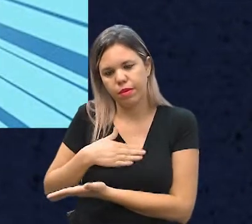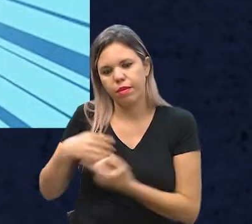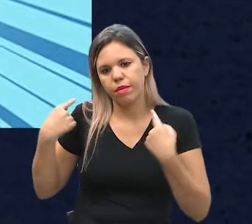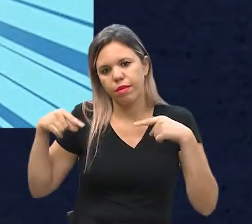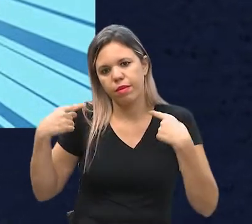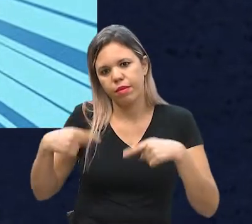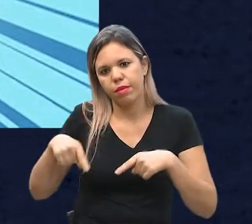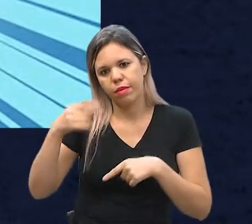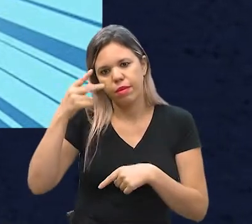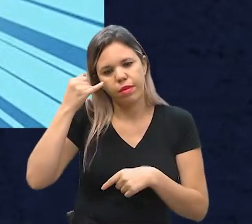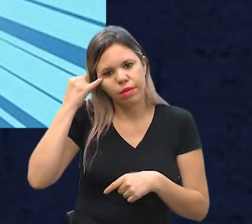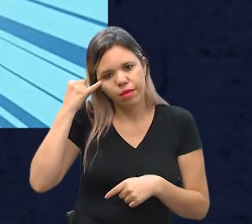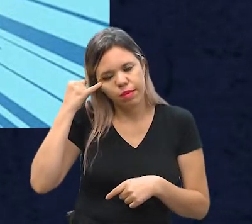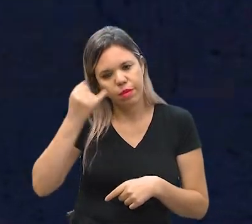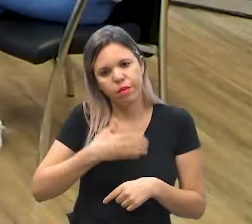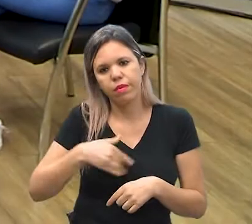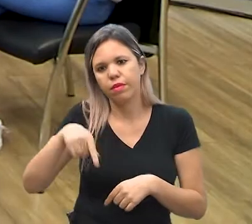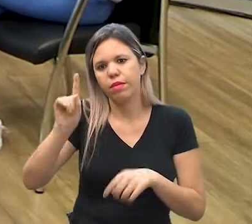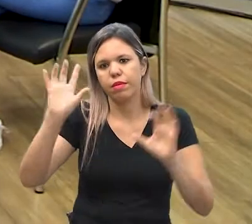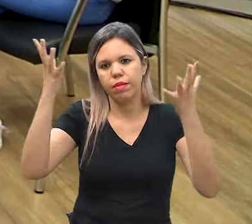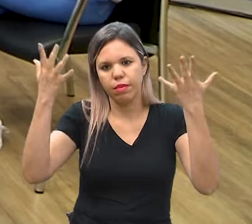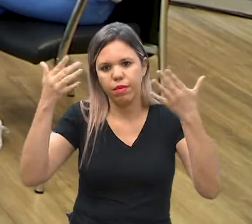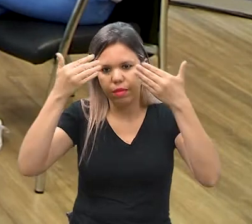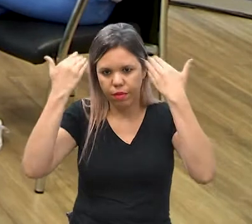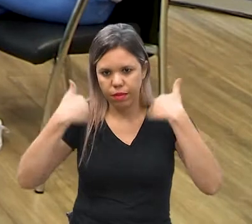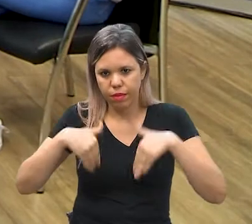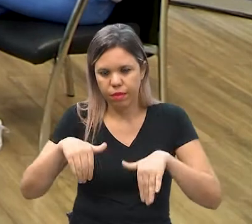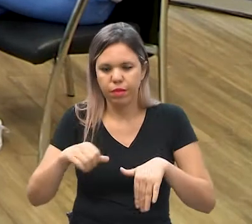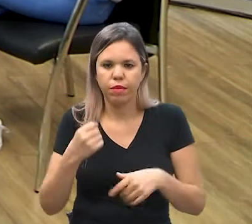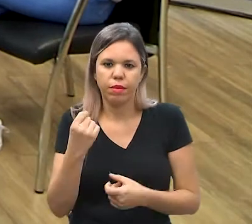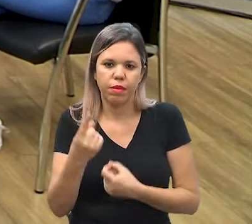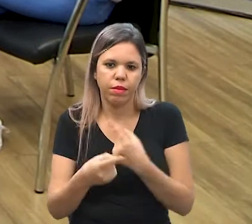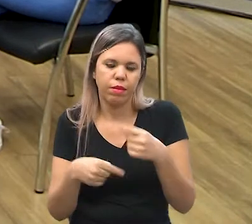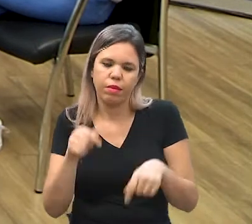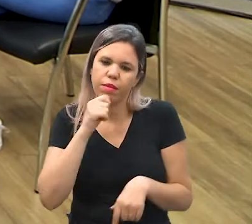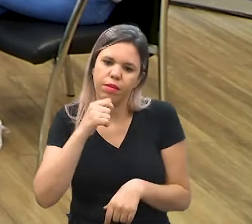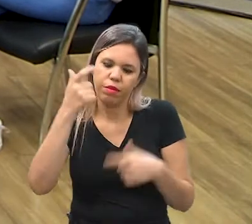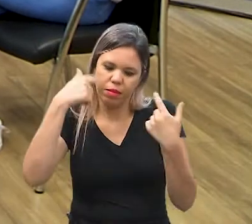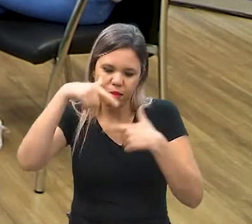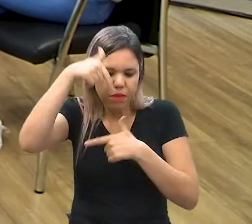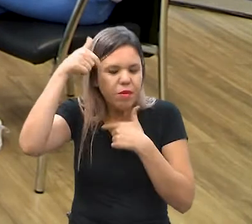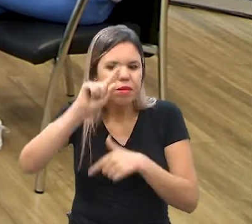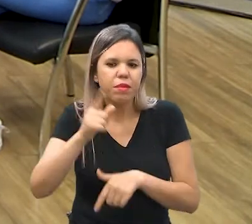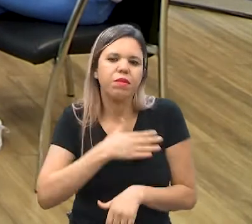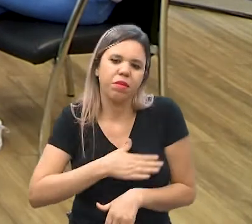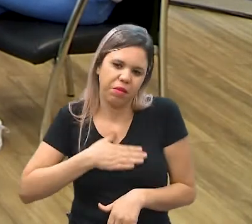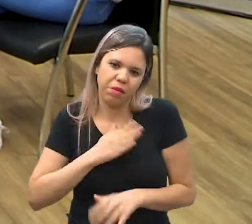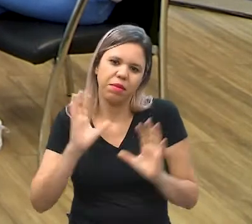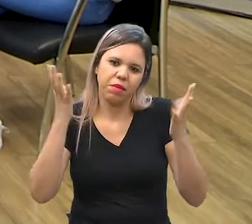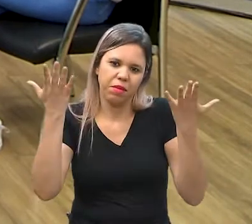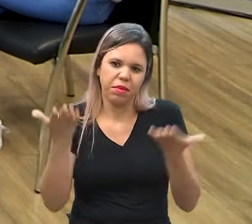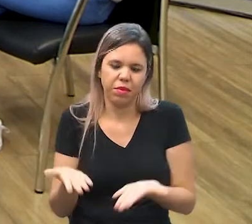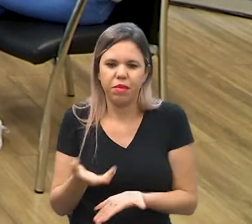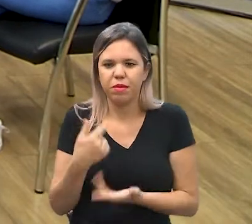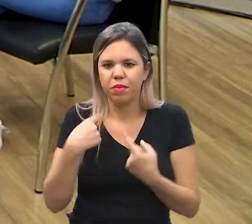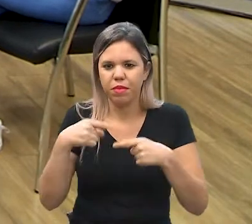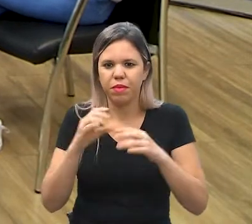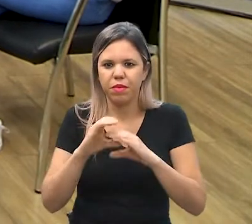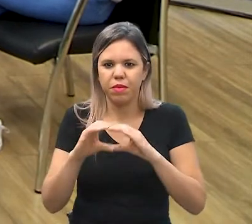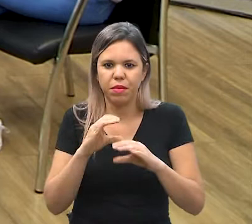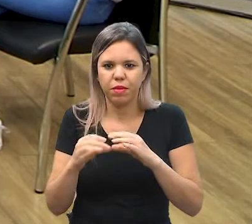em japonês, assim. Já abertura. Foi em evento, fantasiada? Não, fantasiada não, mas eu gosto bastante de evento e sei cantar